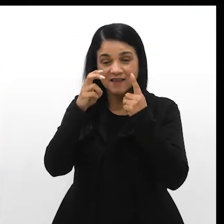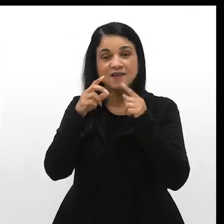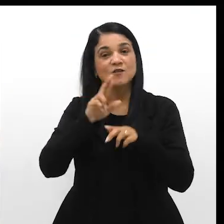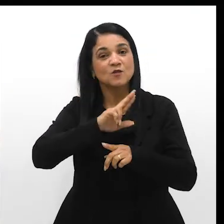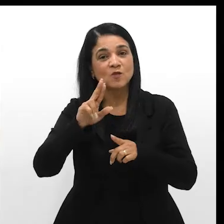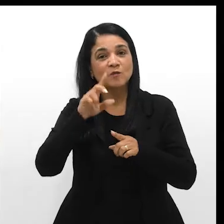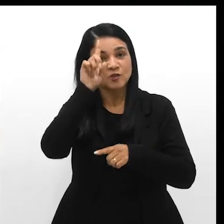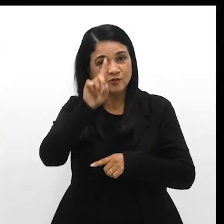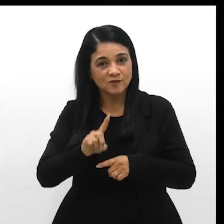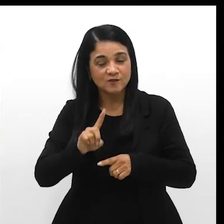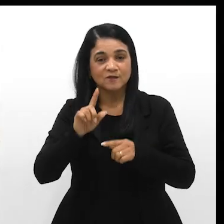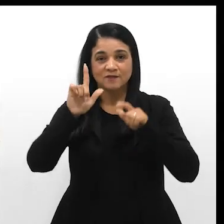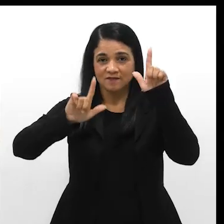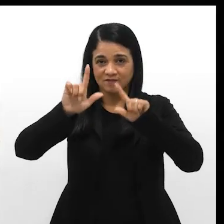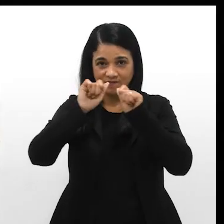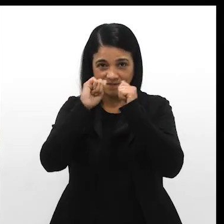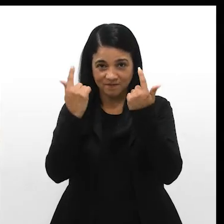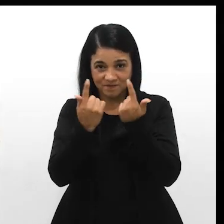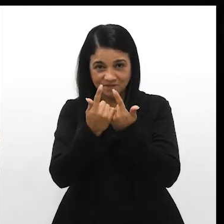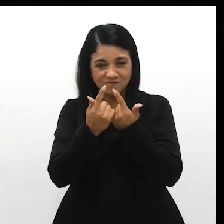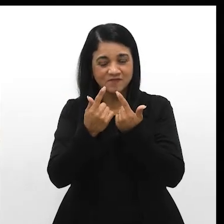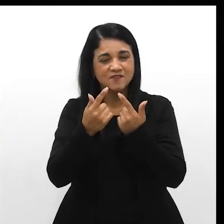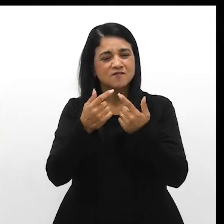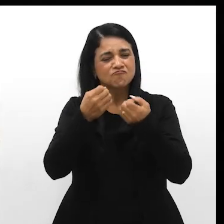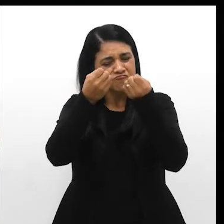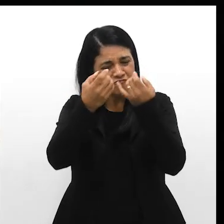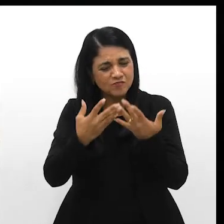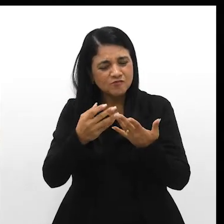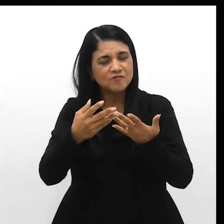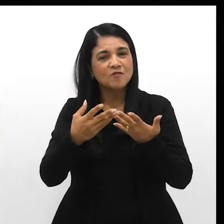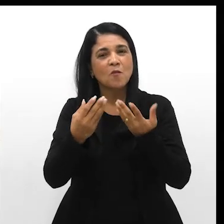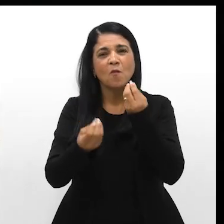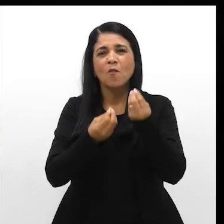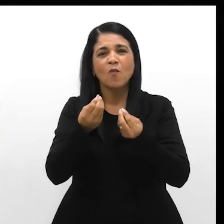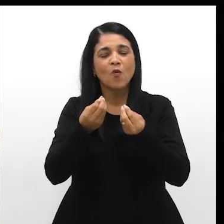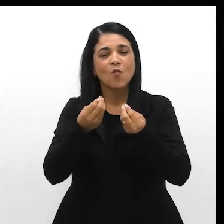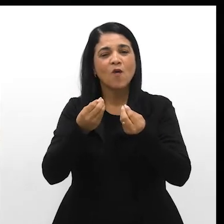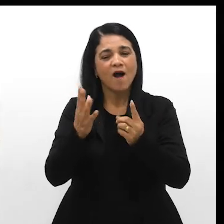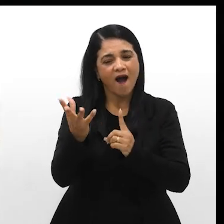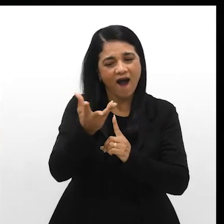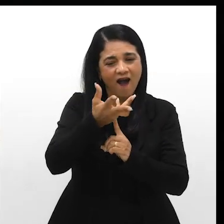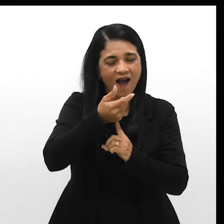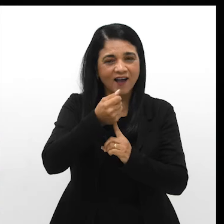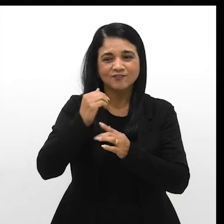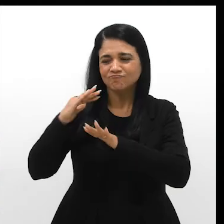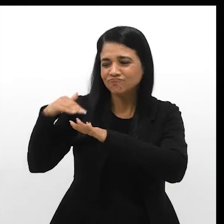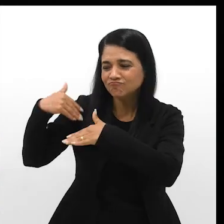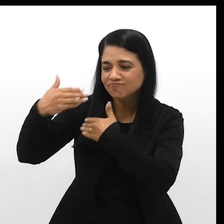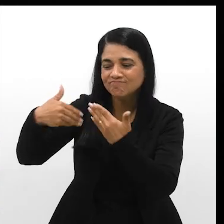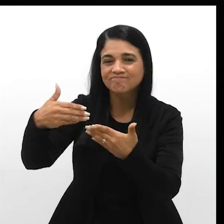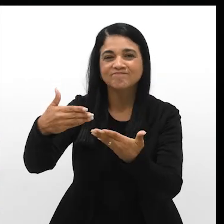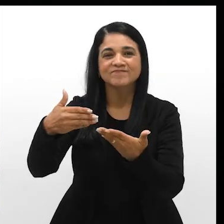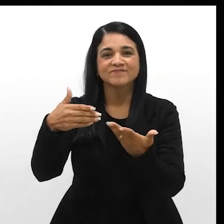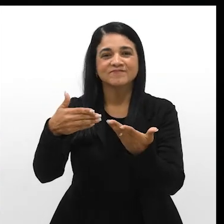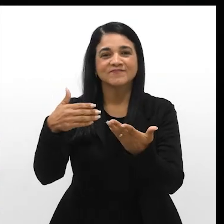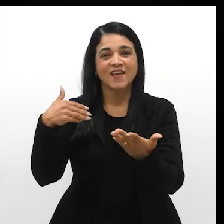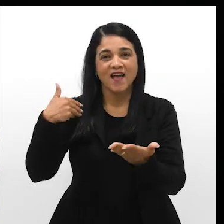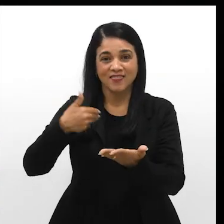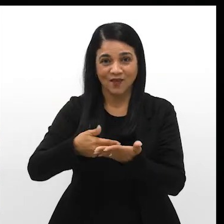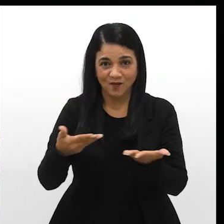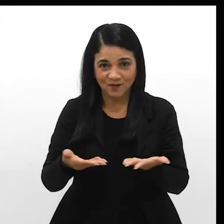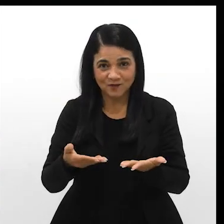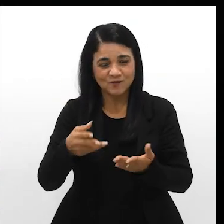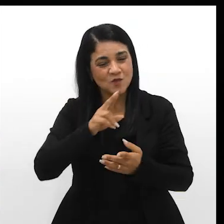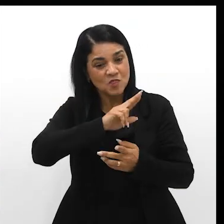da TV Alerj, falar um pouco da tua arte, para falar da tua trajetória. E você que é um